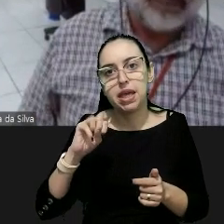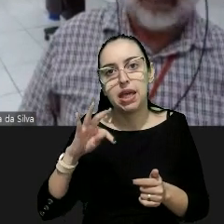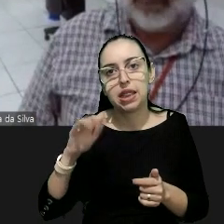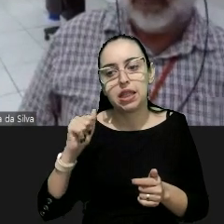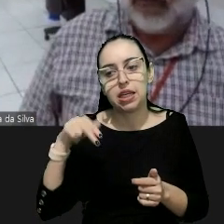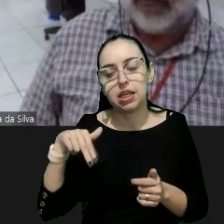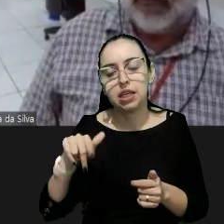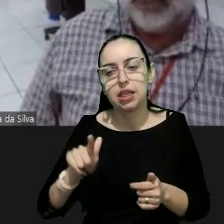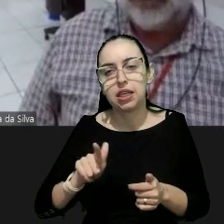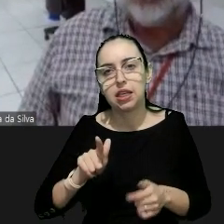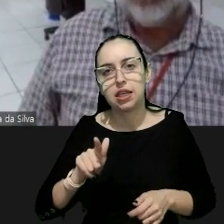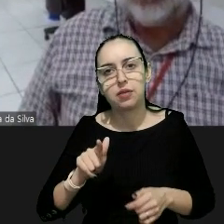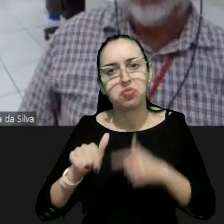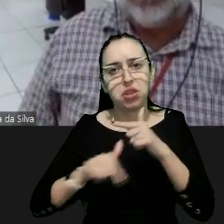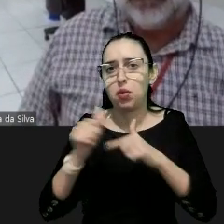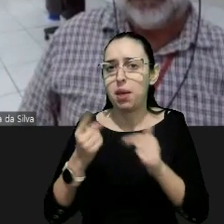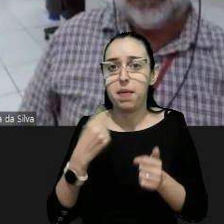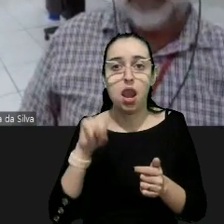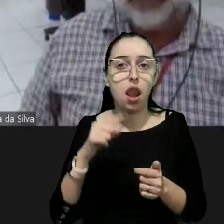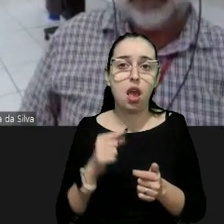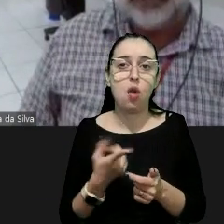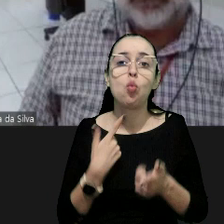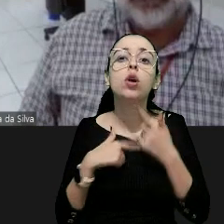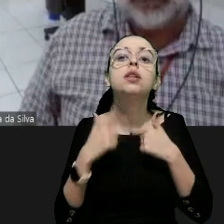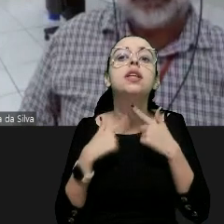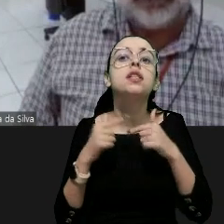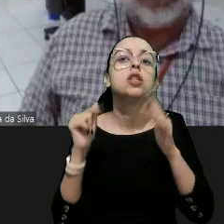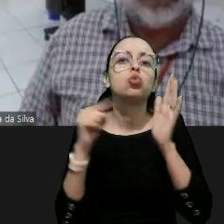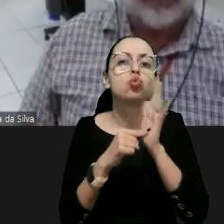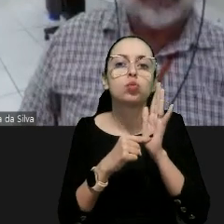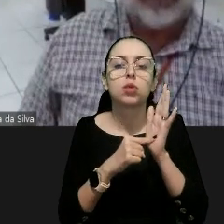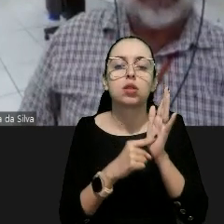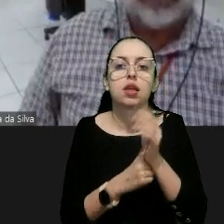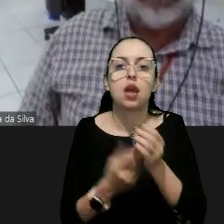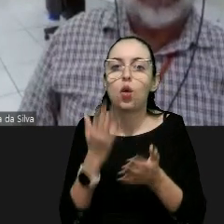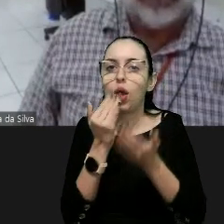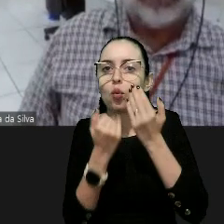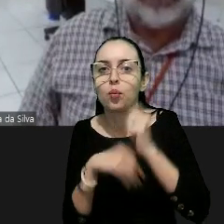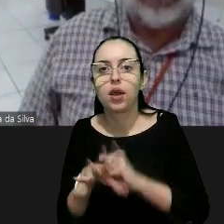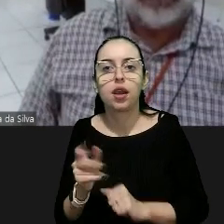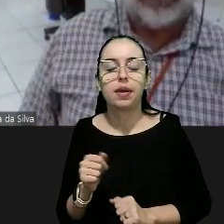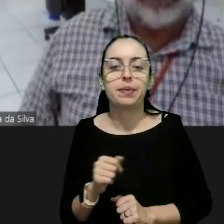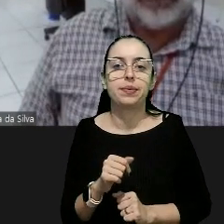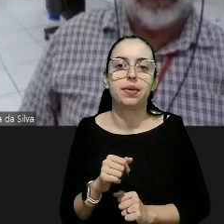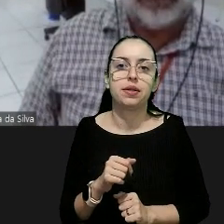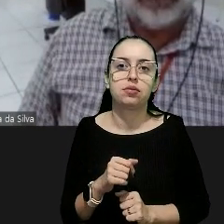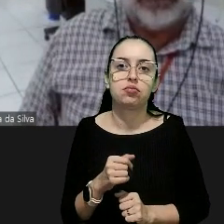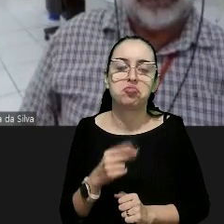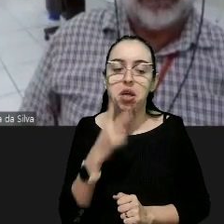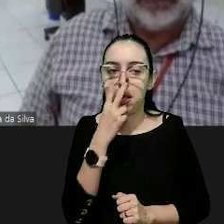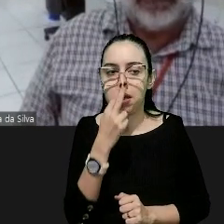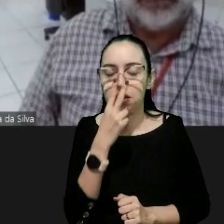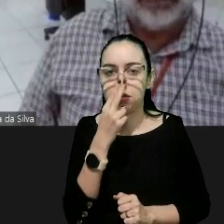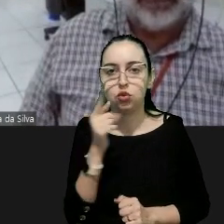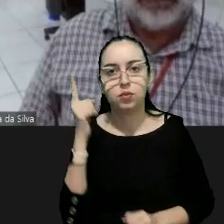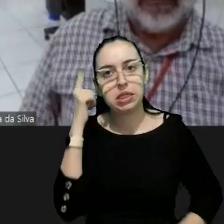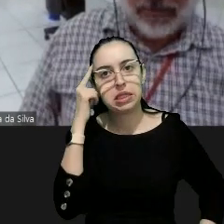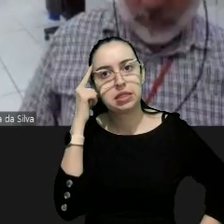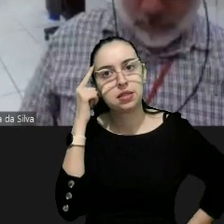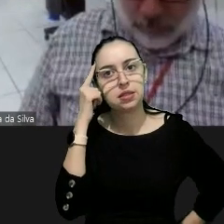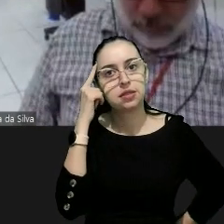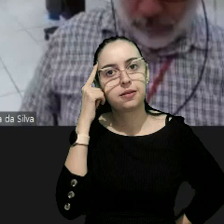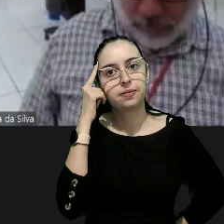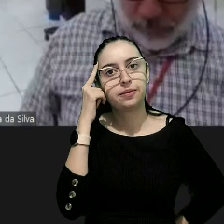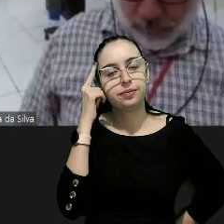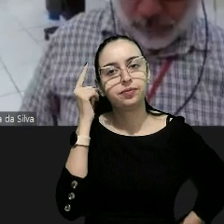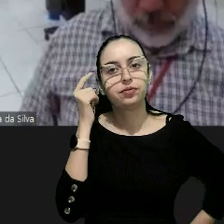O caso do Pitangui, ele fala, não é o meu trabalho, é o meu propósito, é o que dá tesão à minha vida, é o que me alimenta. Então,